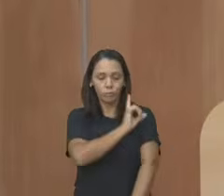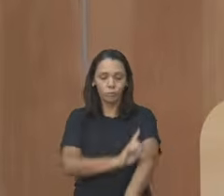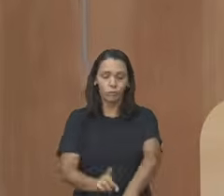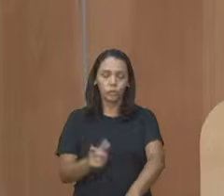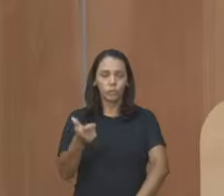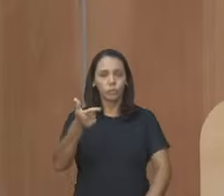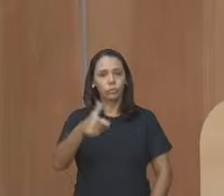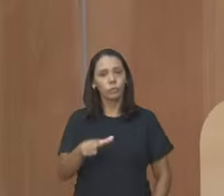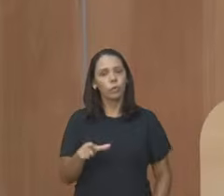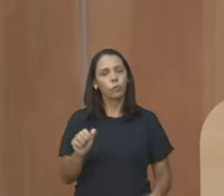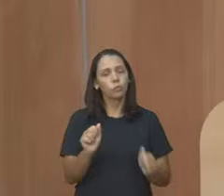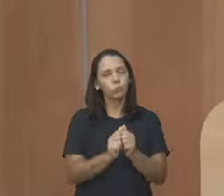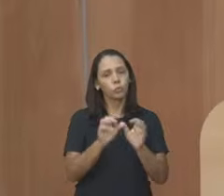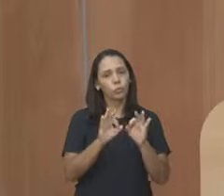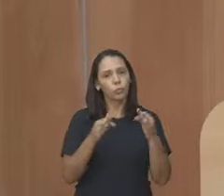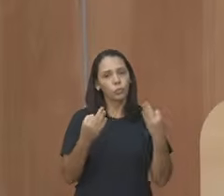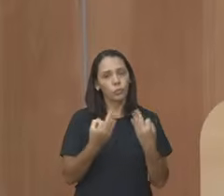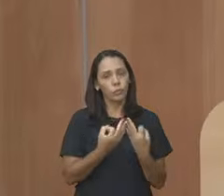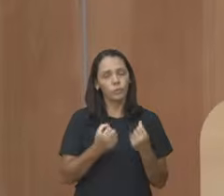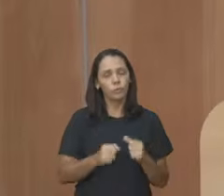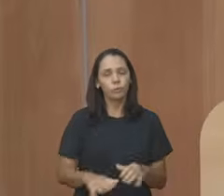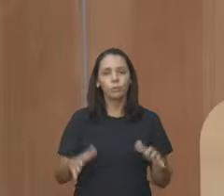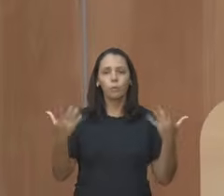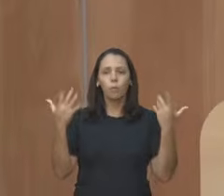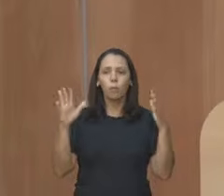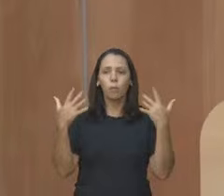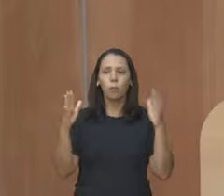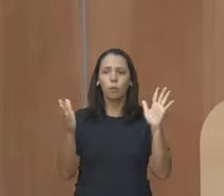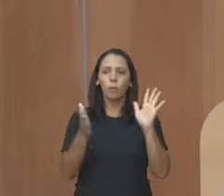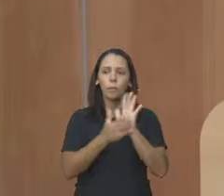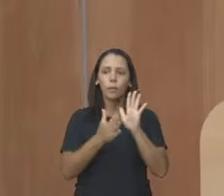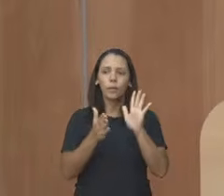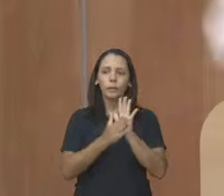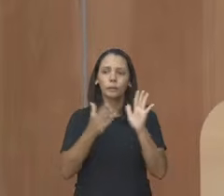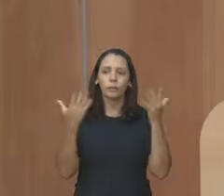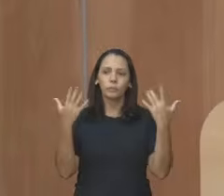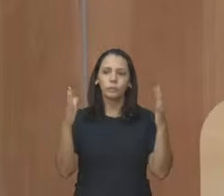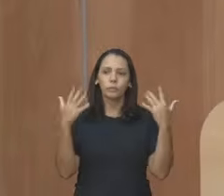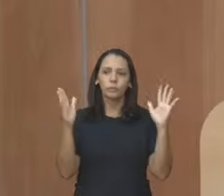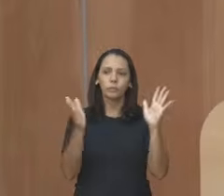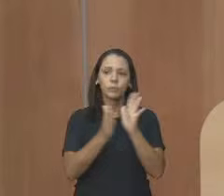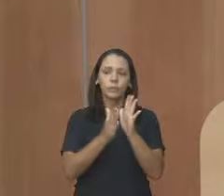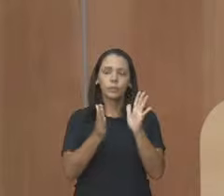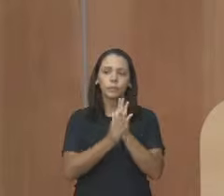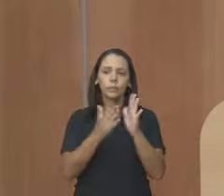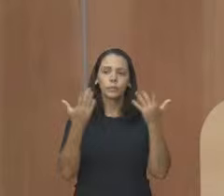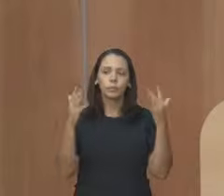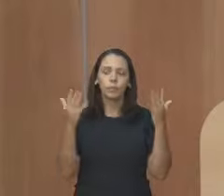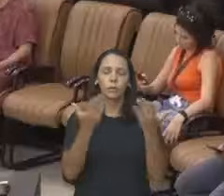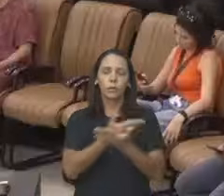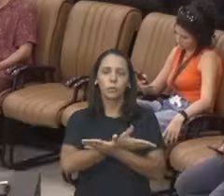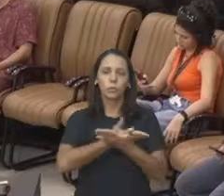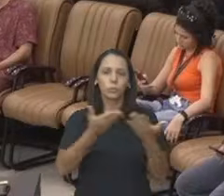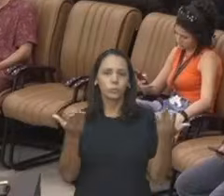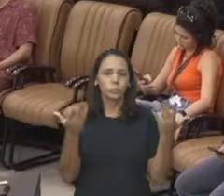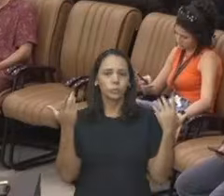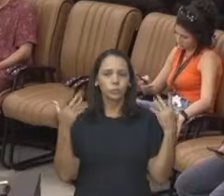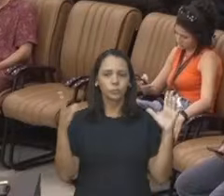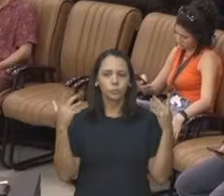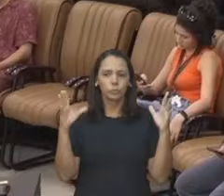ao convívio familiar. Parabéns, parabéns, parabéns para vocês.